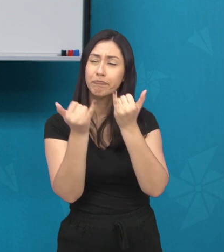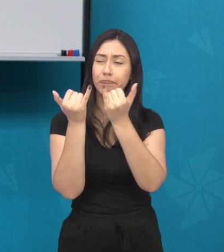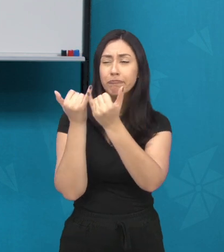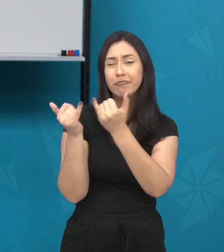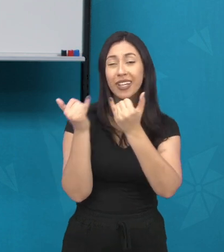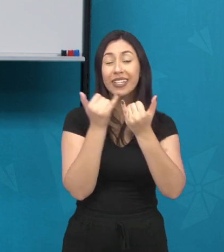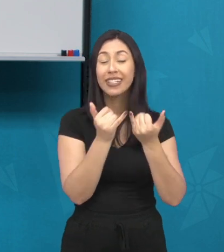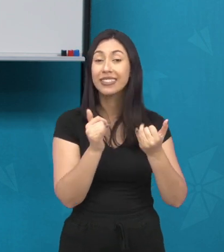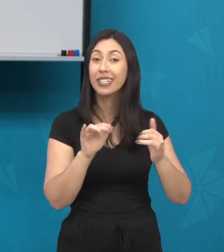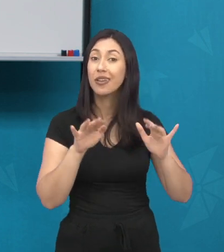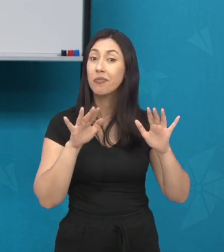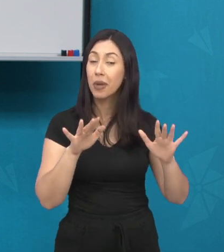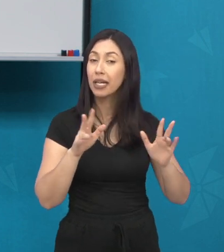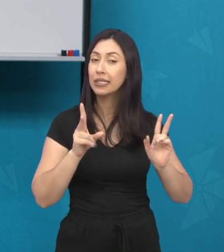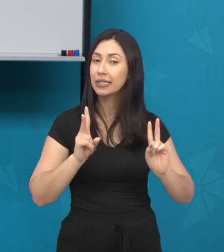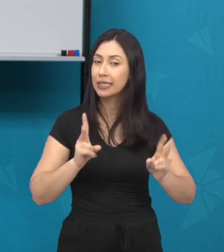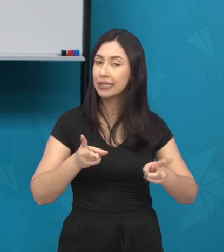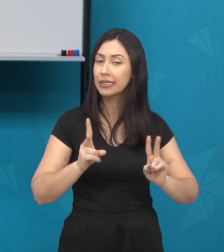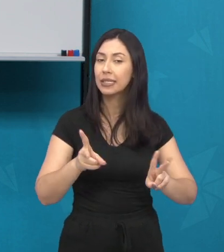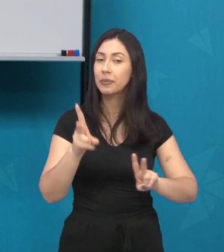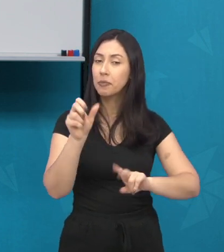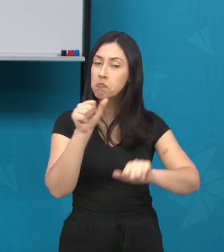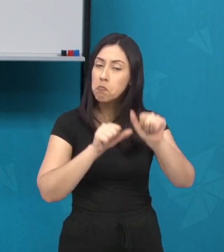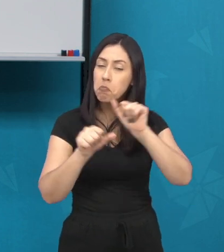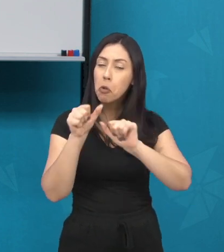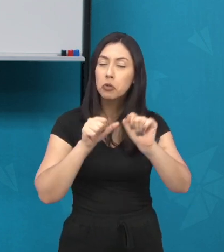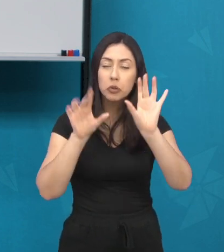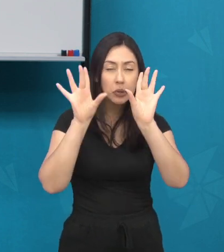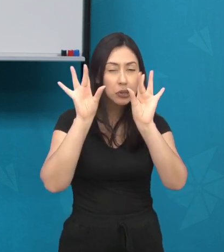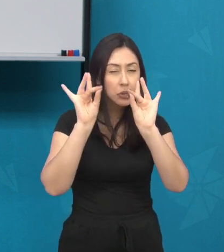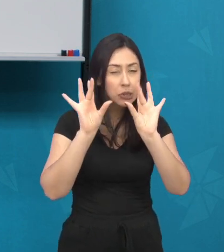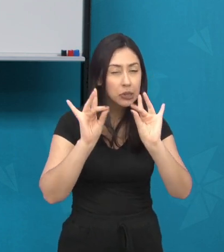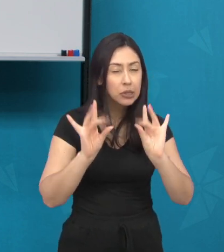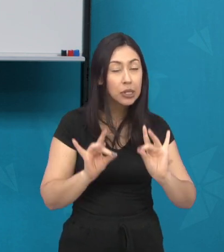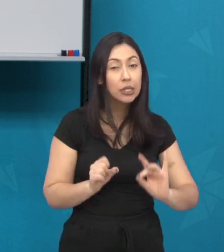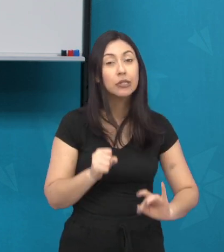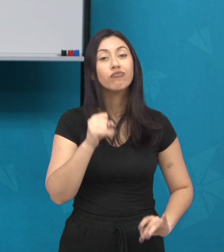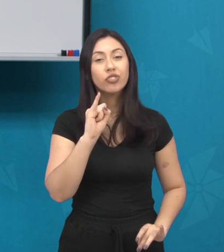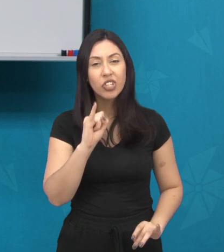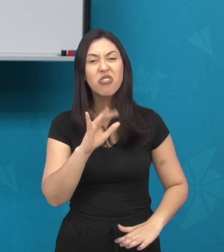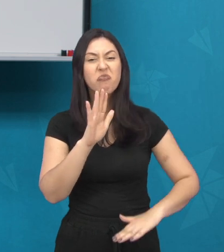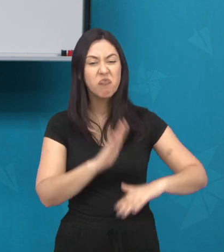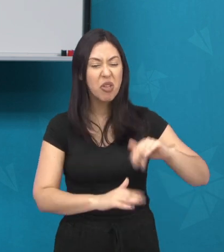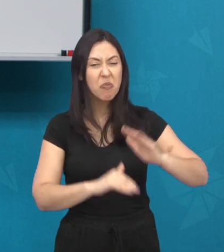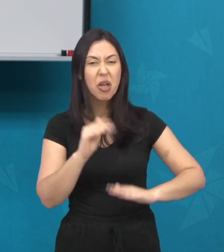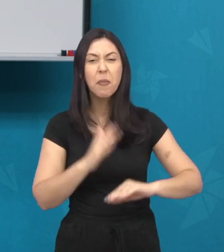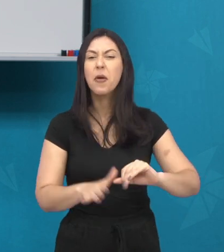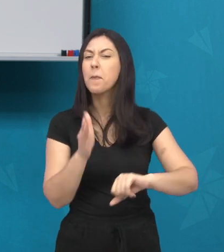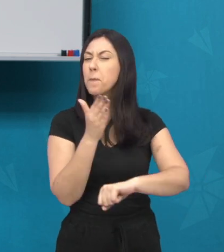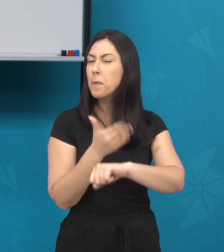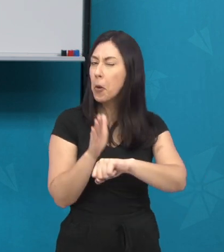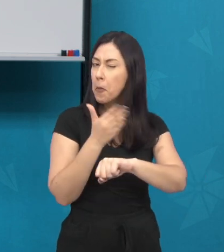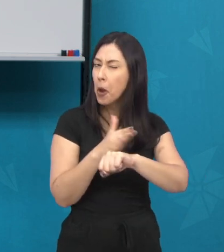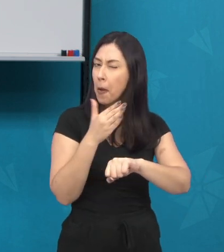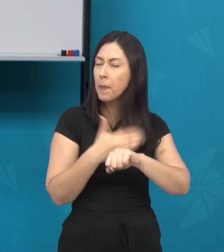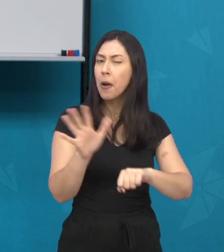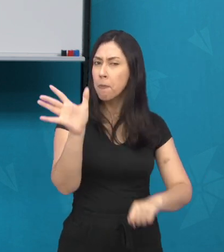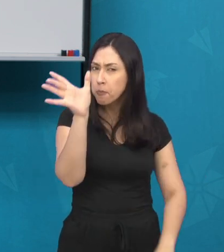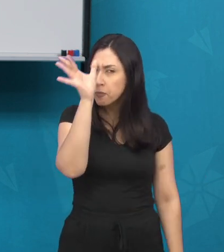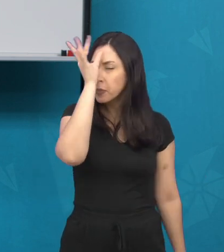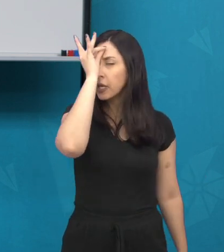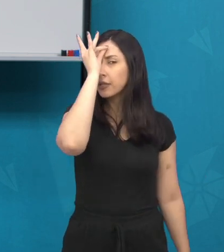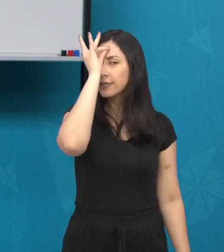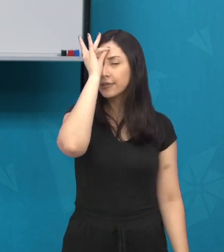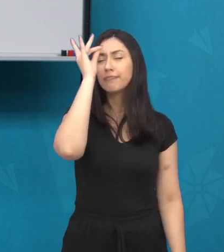parecidas mas As bancas mudam uma um detalhe ou outro então se você chegar bem treinado se você chegar com um conceito bem